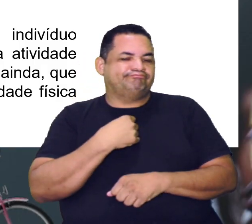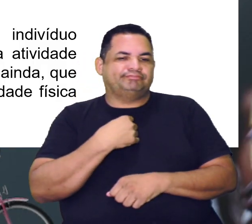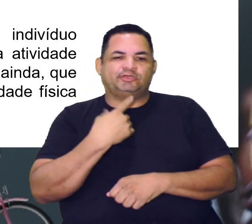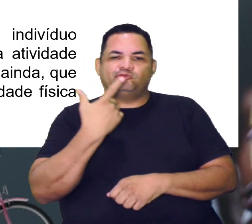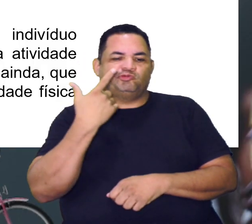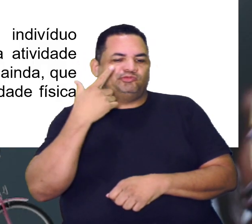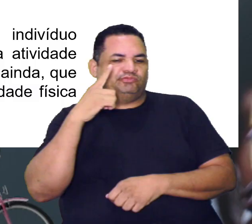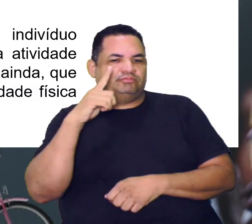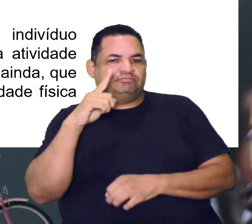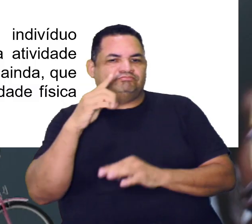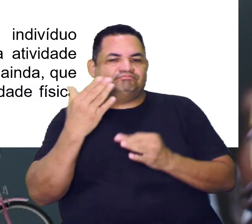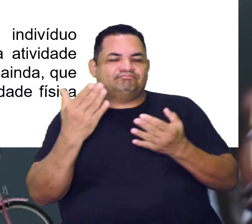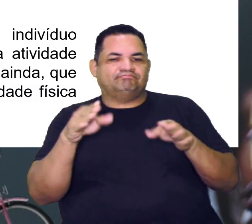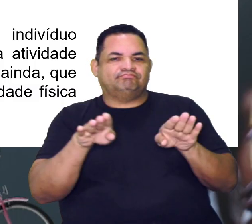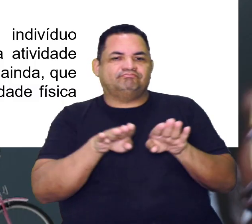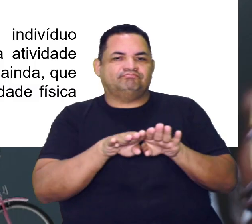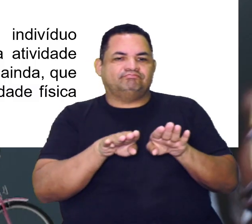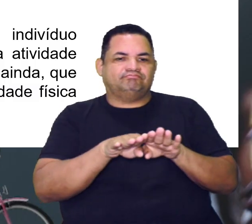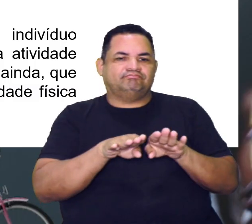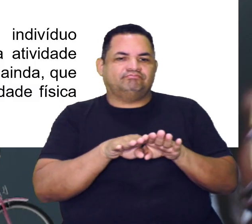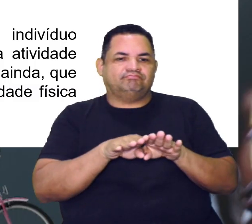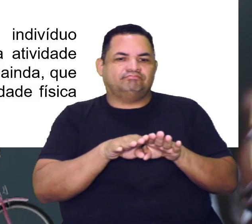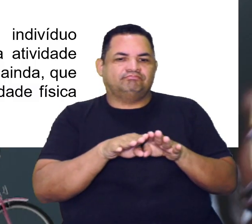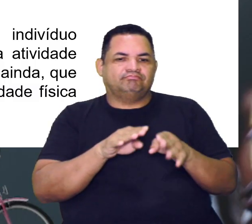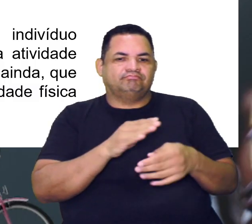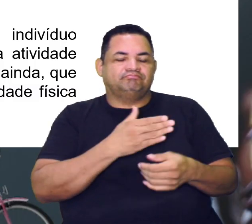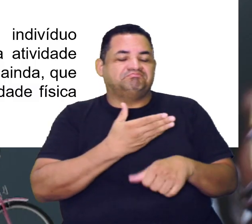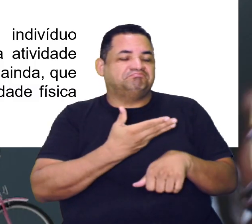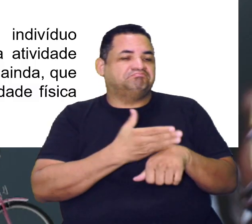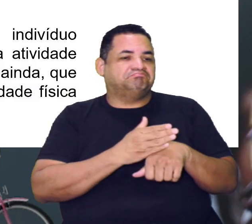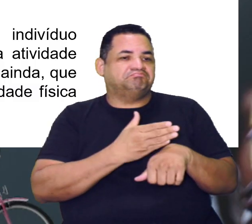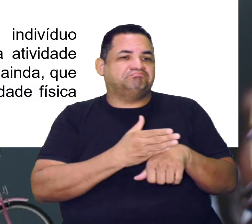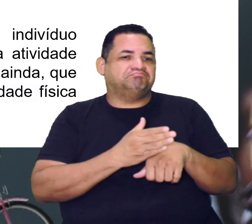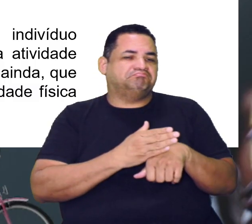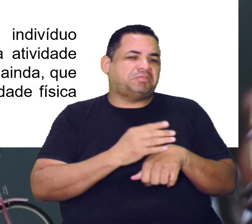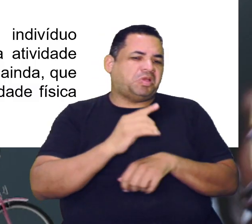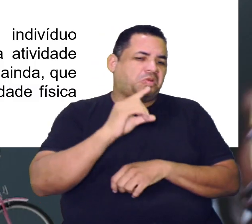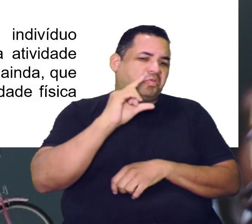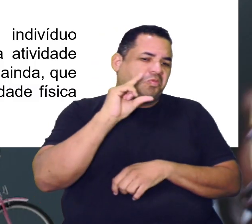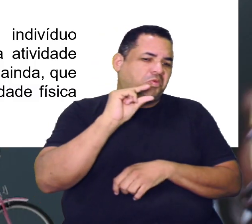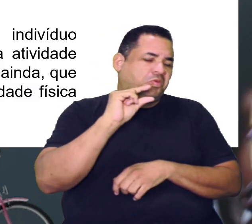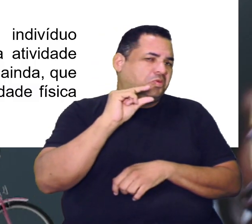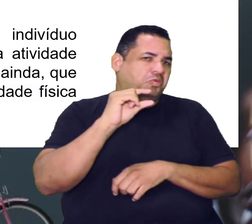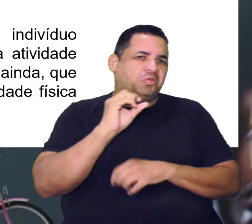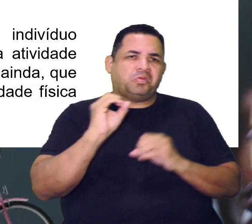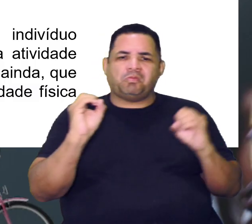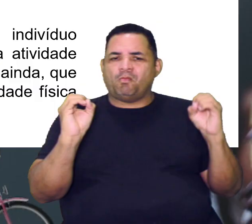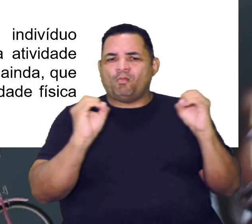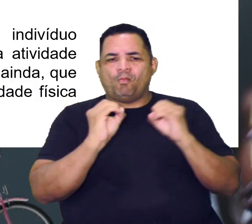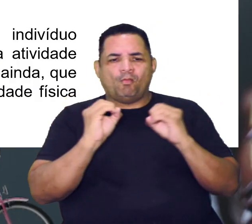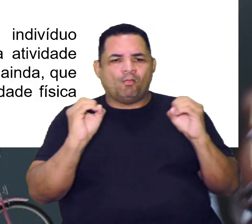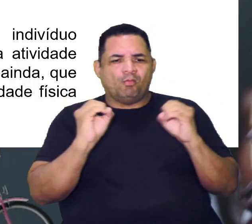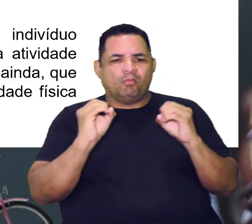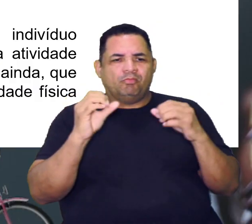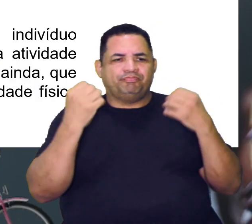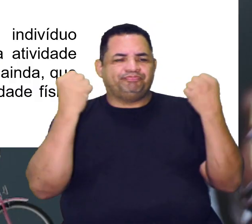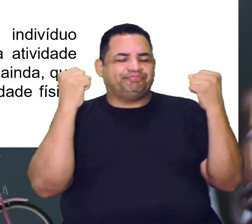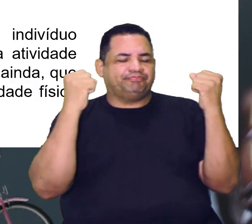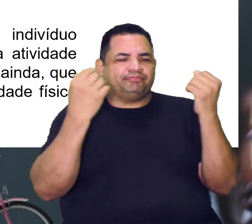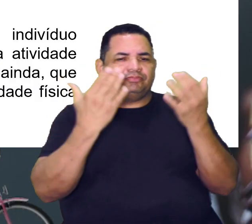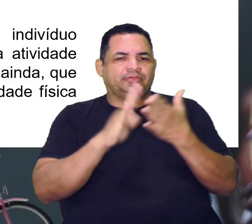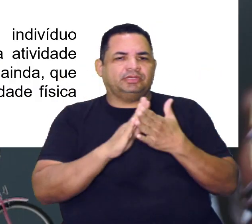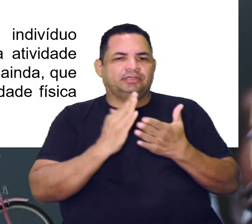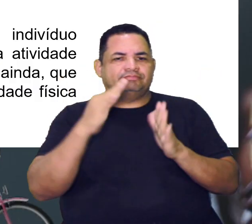insuficientemente ativo, e também a gente pode entender que ela pratica aí pouca ou nenhuma atividade física. E aí a gente vai